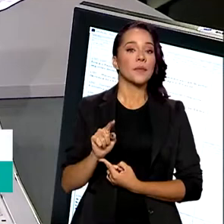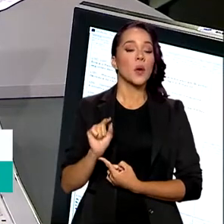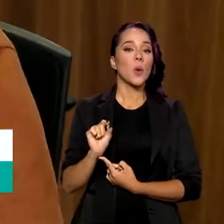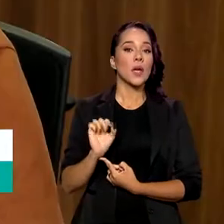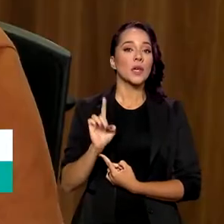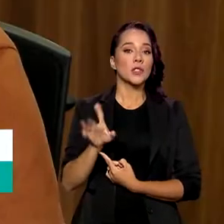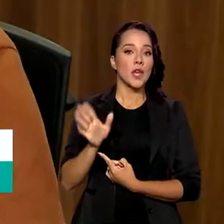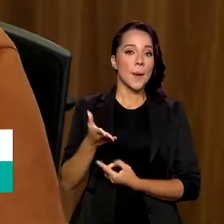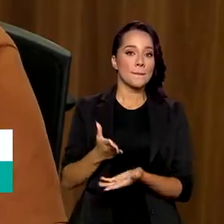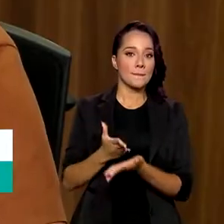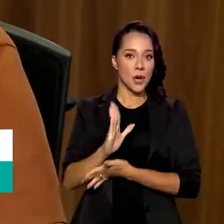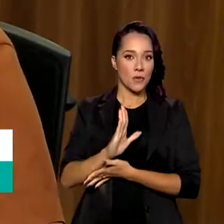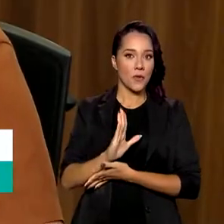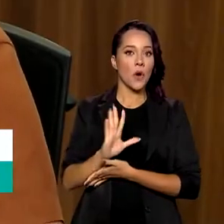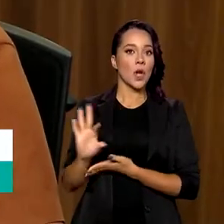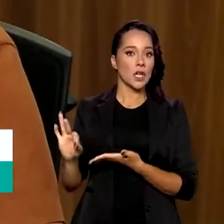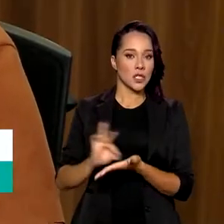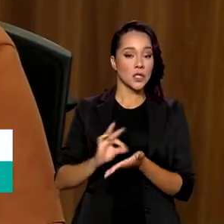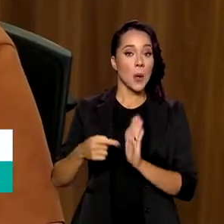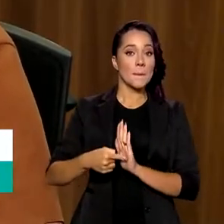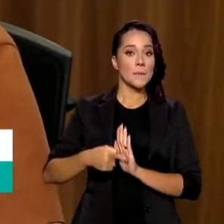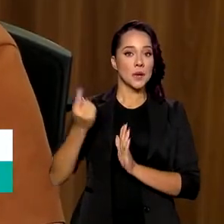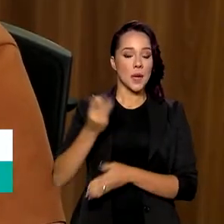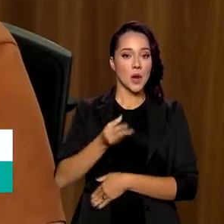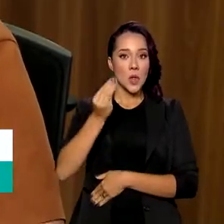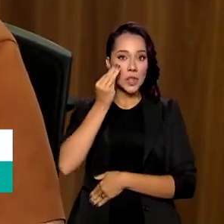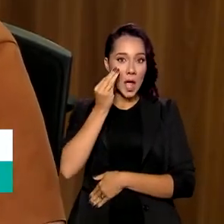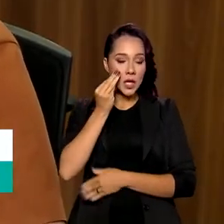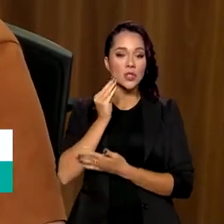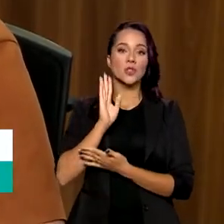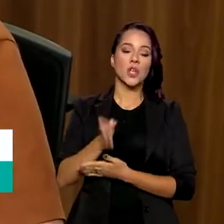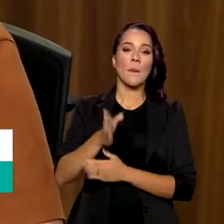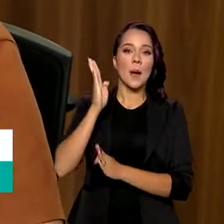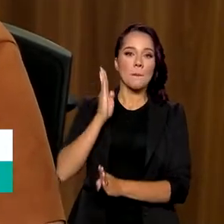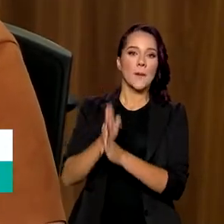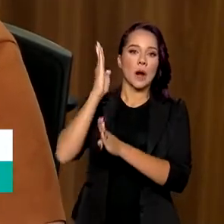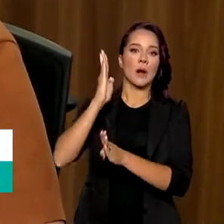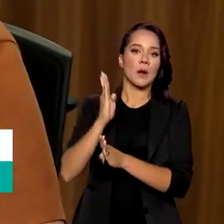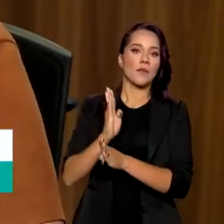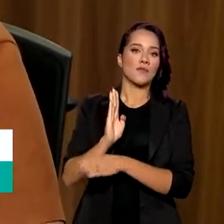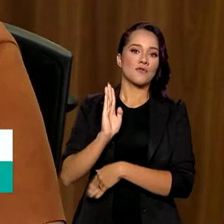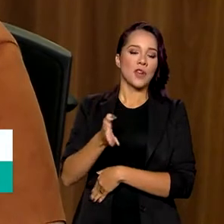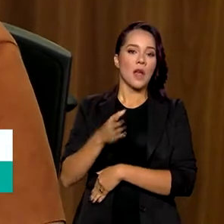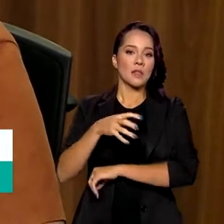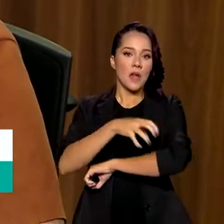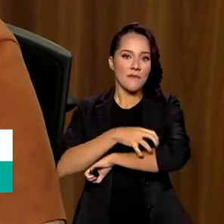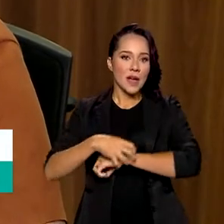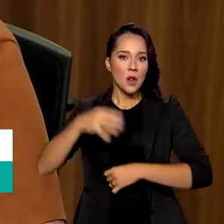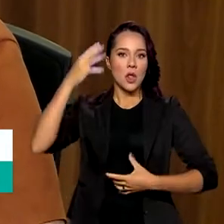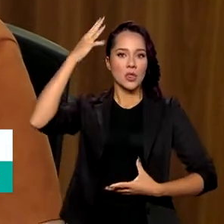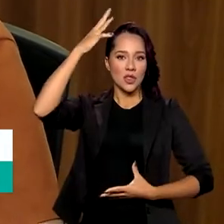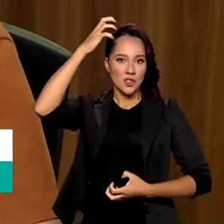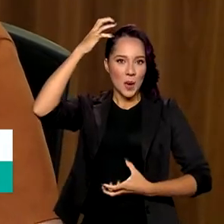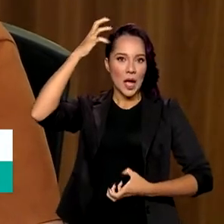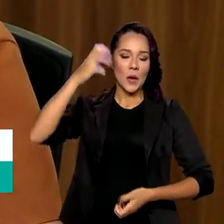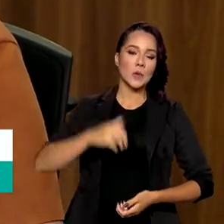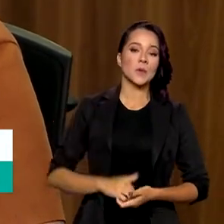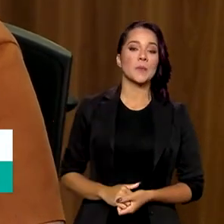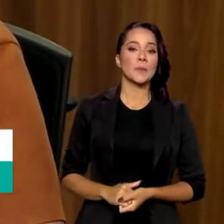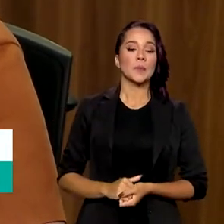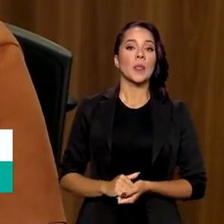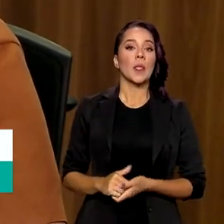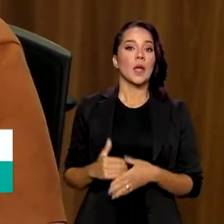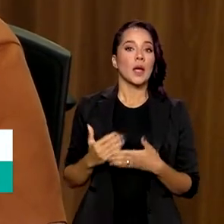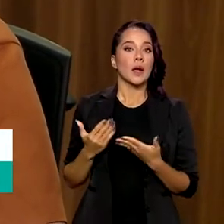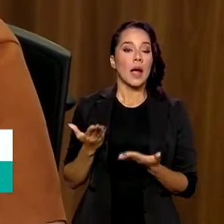Sanitária aprovou o registro do primeiro teste aí para o diagnóstico da varíola dos Macacos